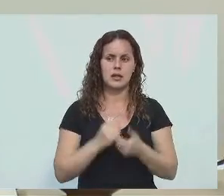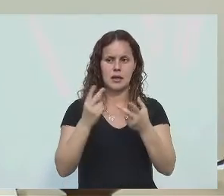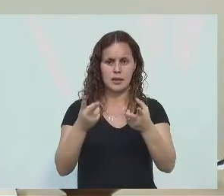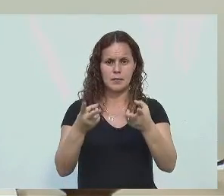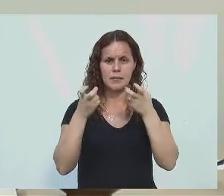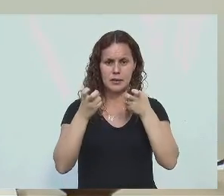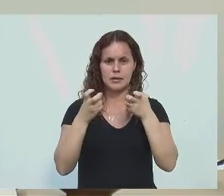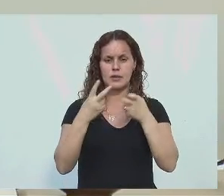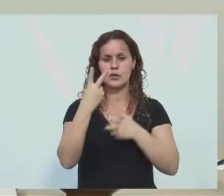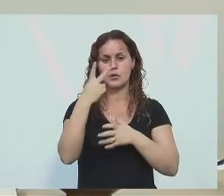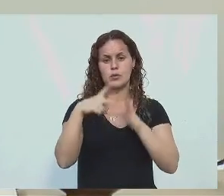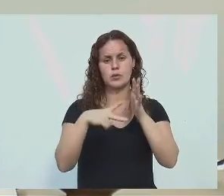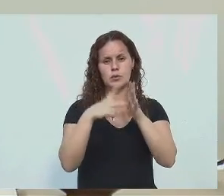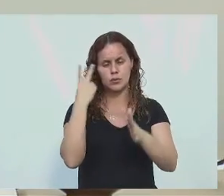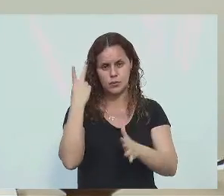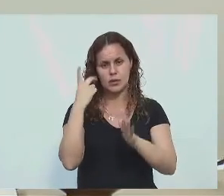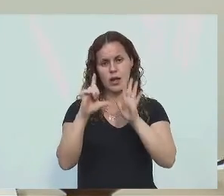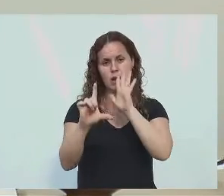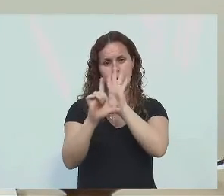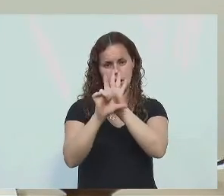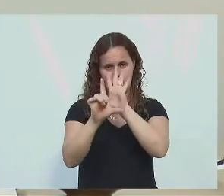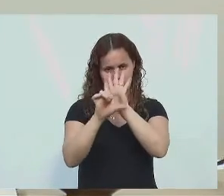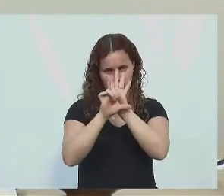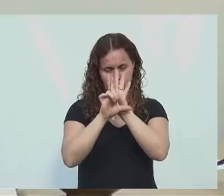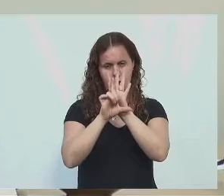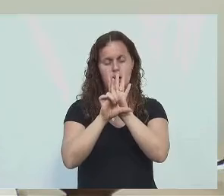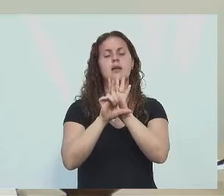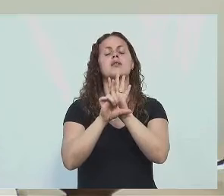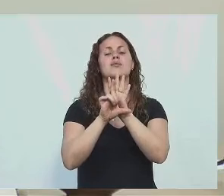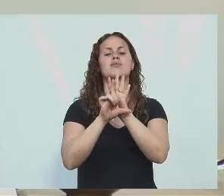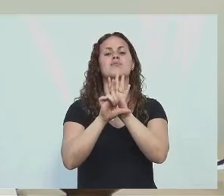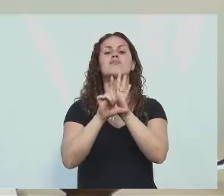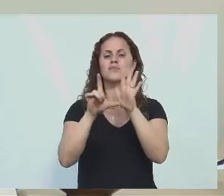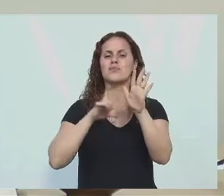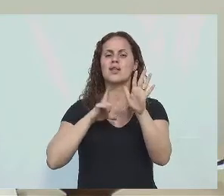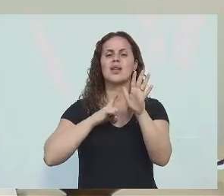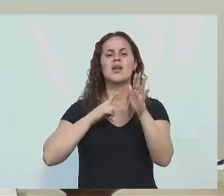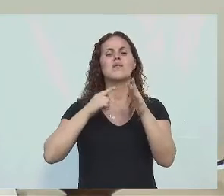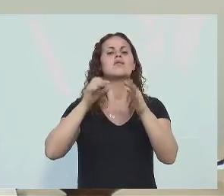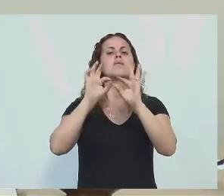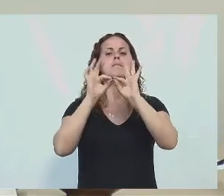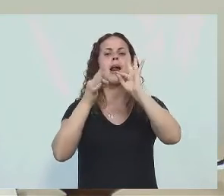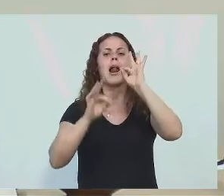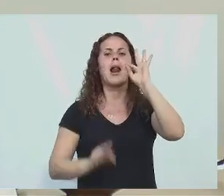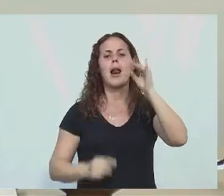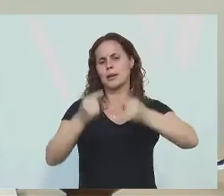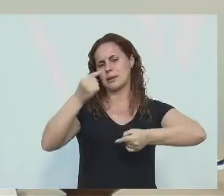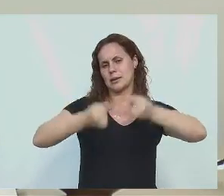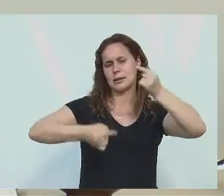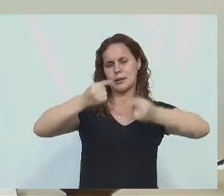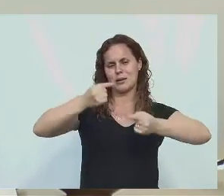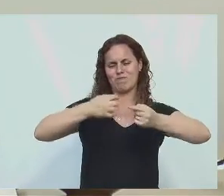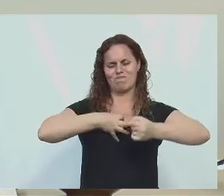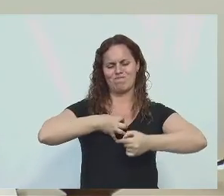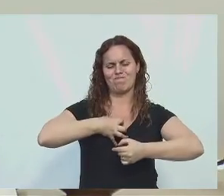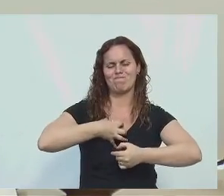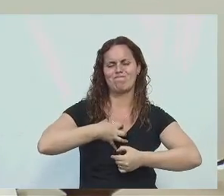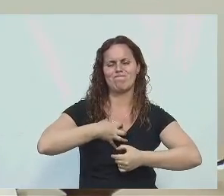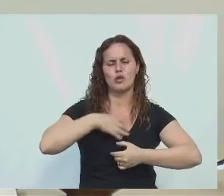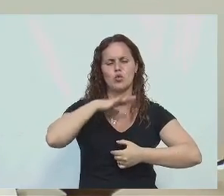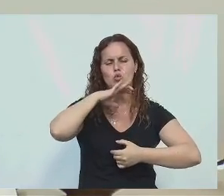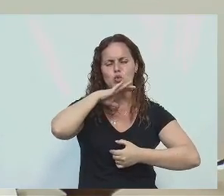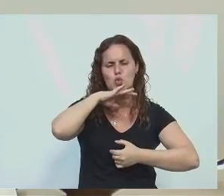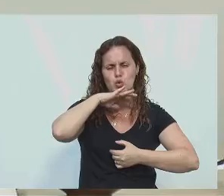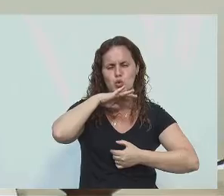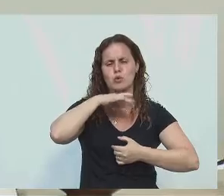vezes que essa lei foi colocada em prática, ela gerou polêmica, ela foi objeto de insatisfação das